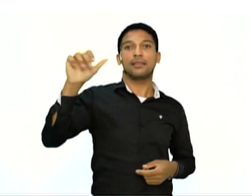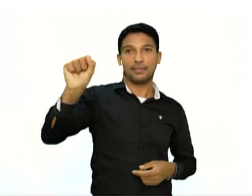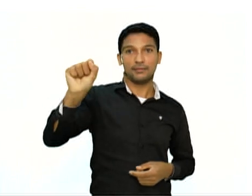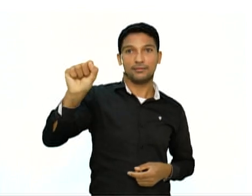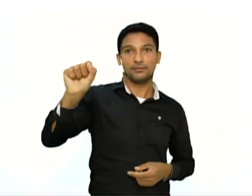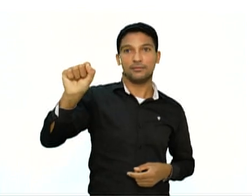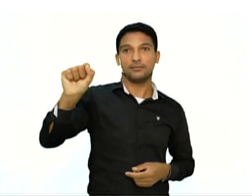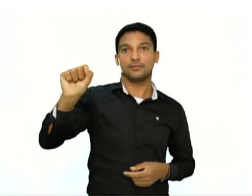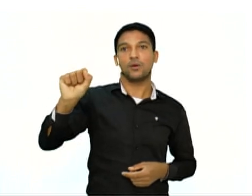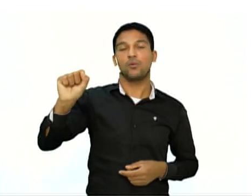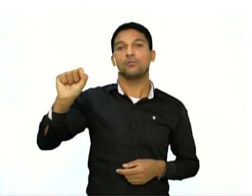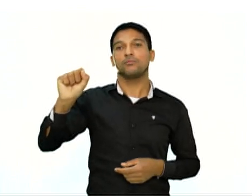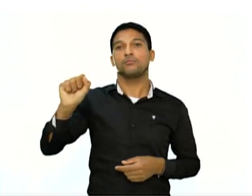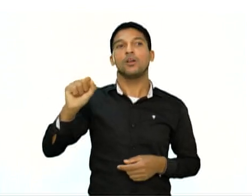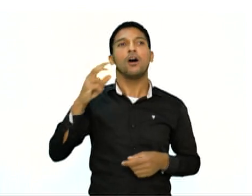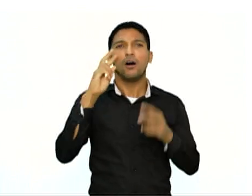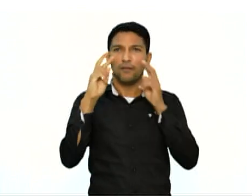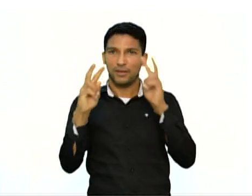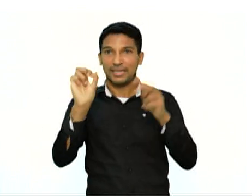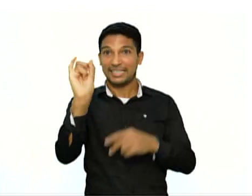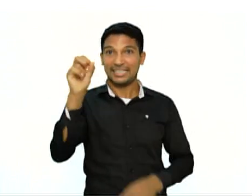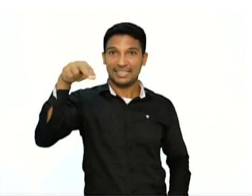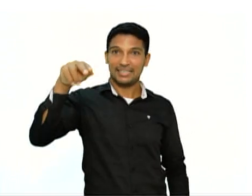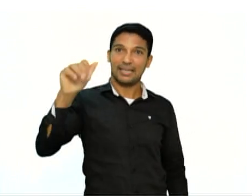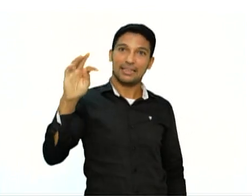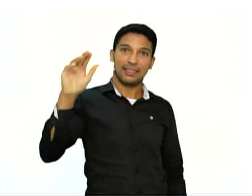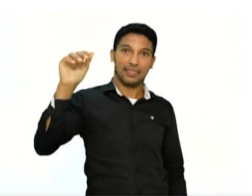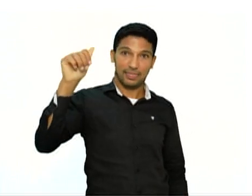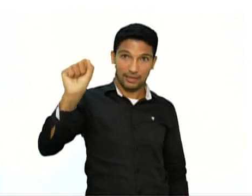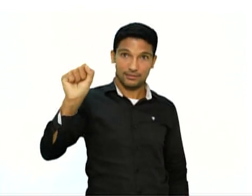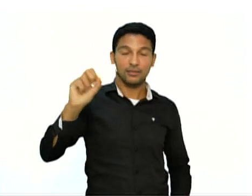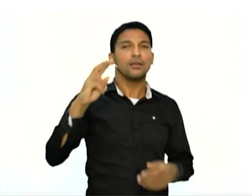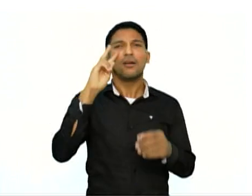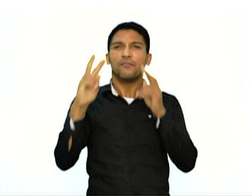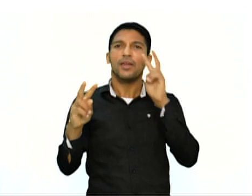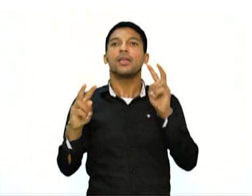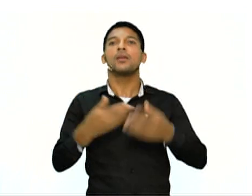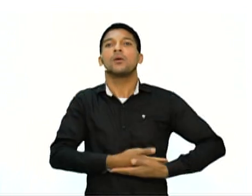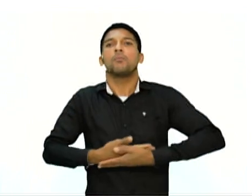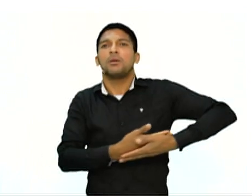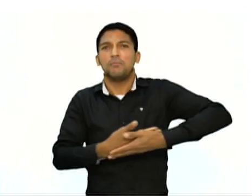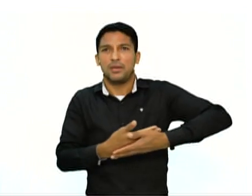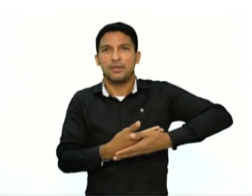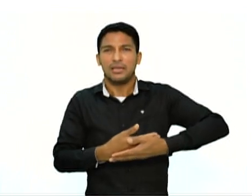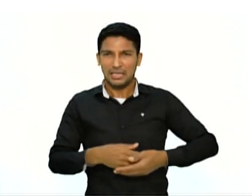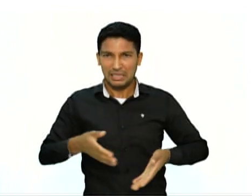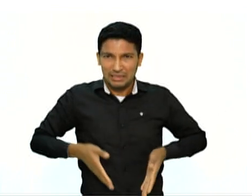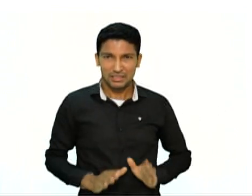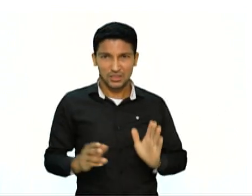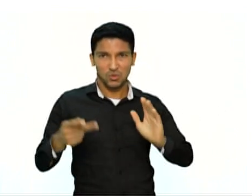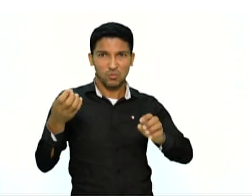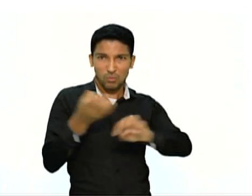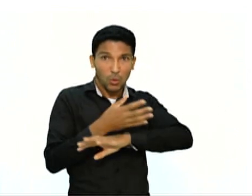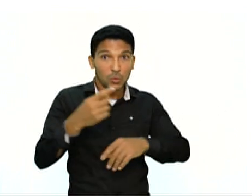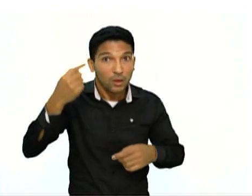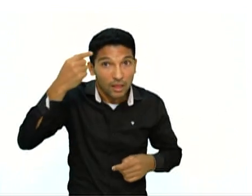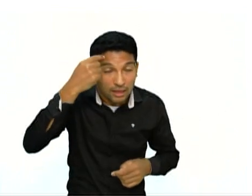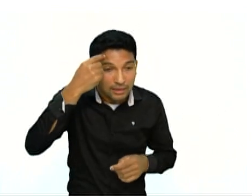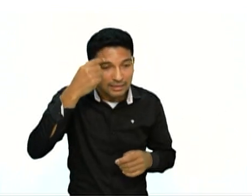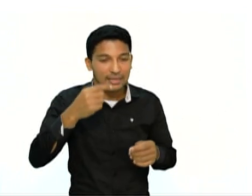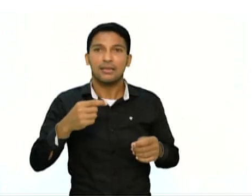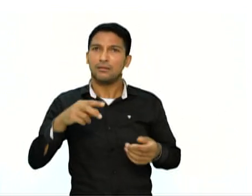aqui, ó. Será que ele já nasce lendo? Não. Mas algumas coisas, ao ver do Descartes, nasceram com